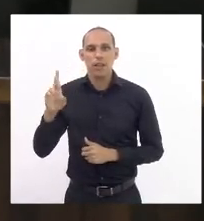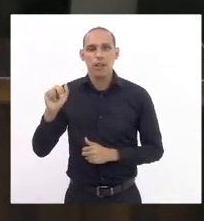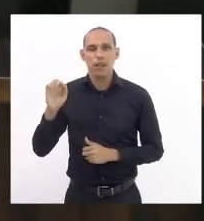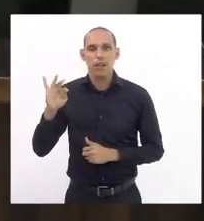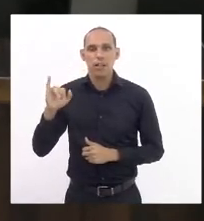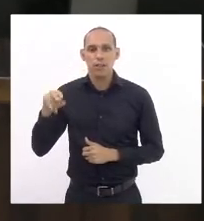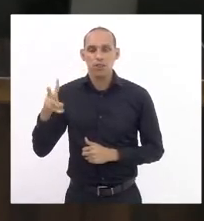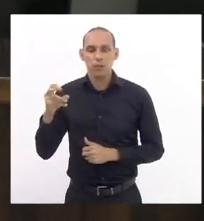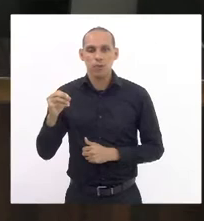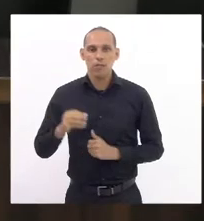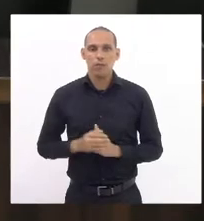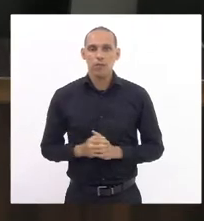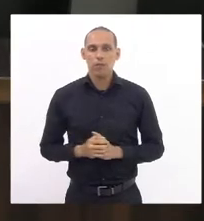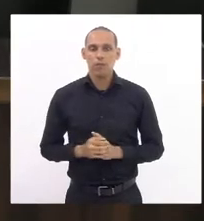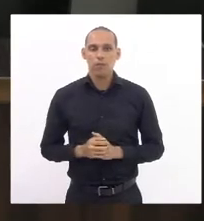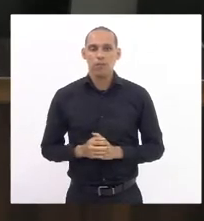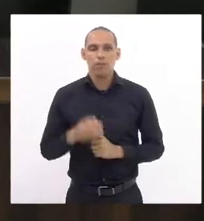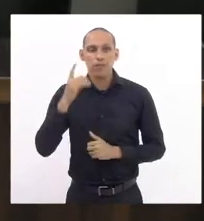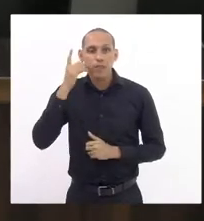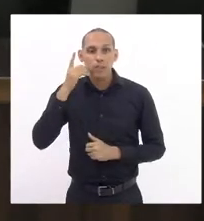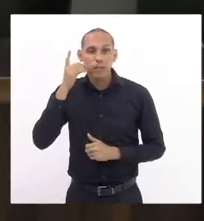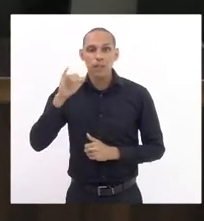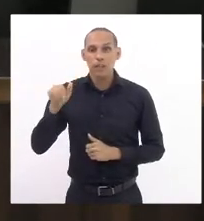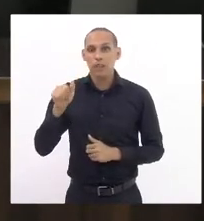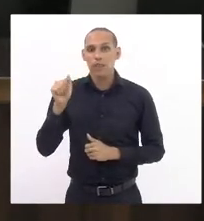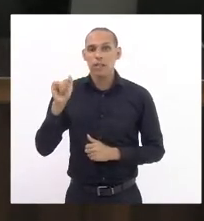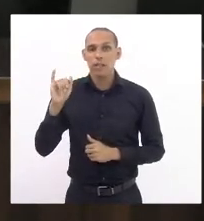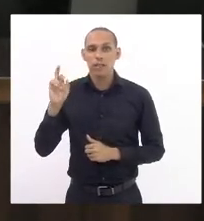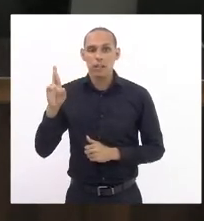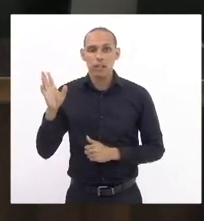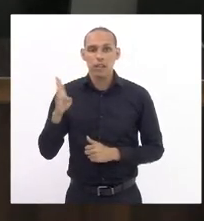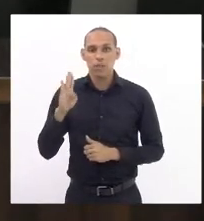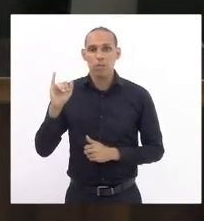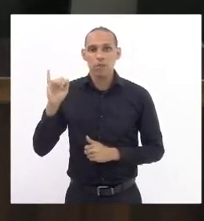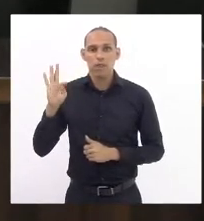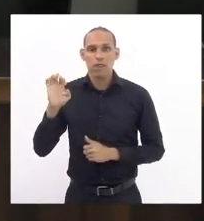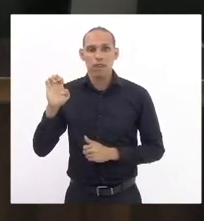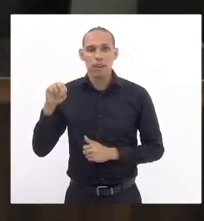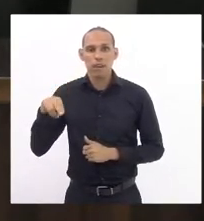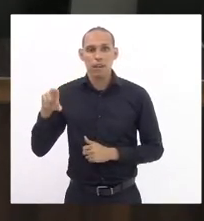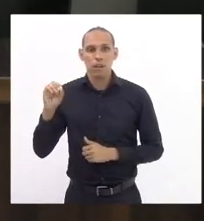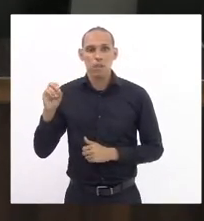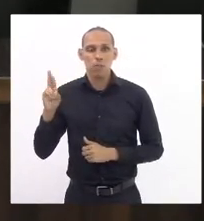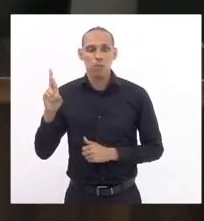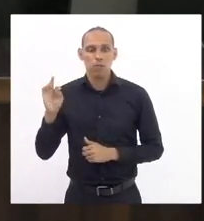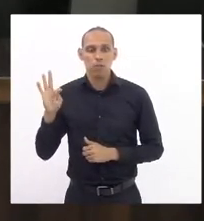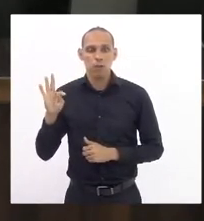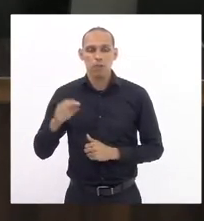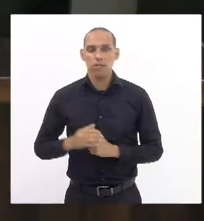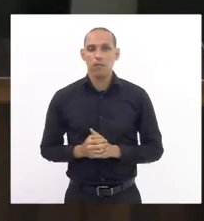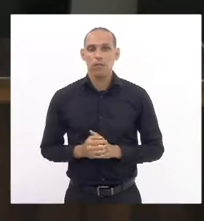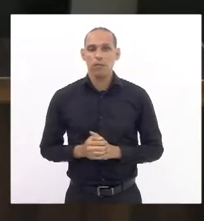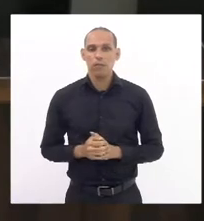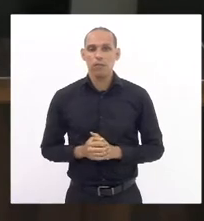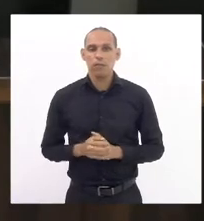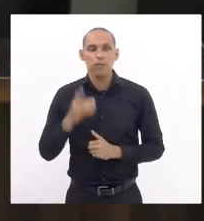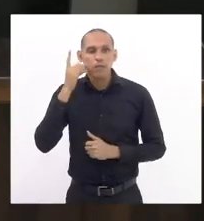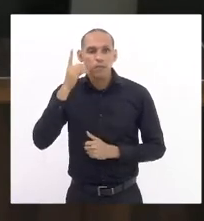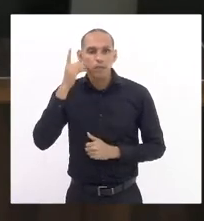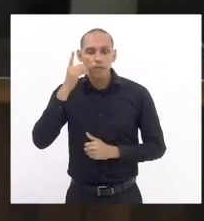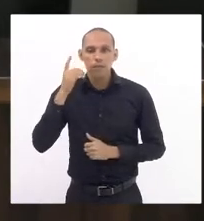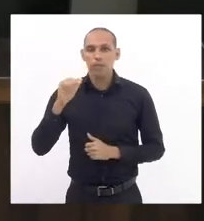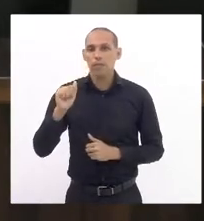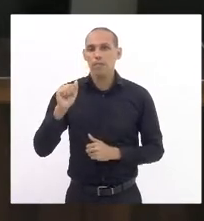Deputado Giovanni Ratinho. Deputado Jair Bittencourt. Deputado Jair Bittencourt.